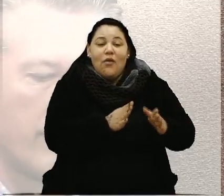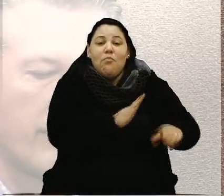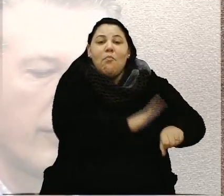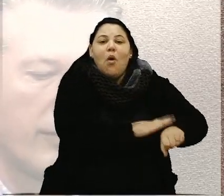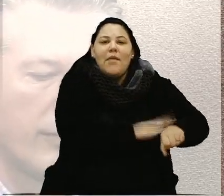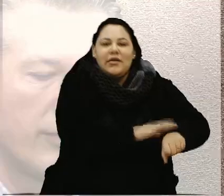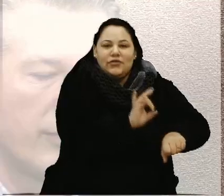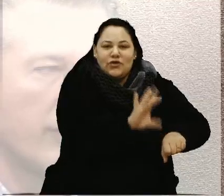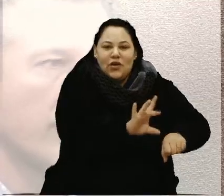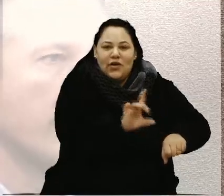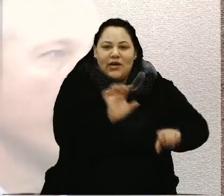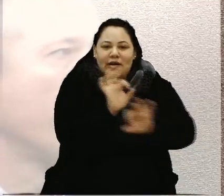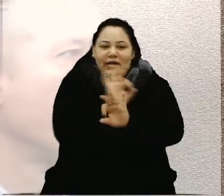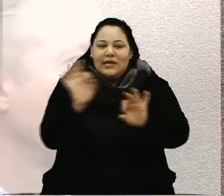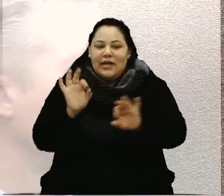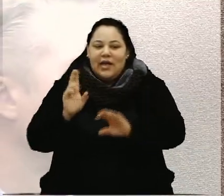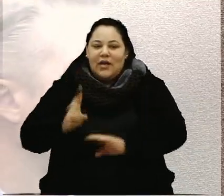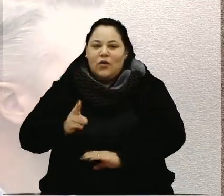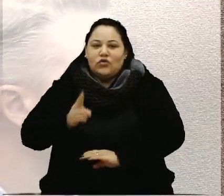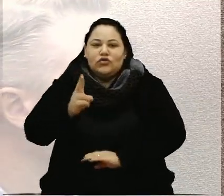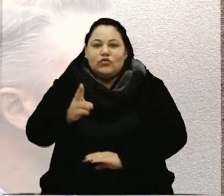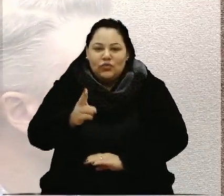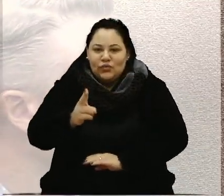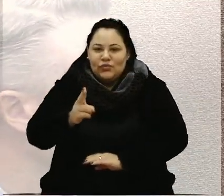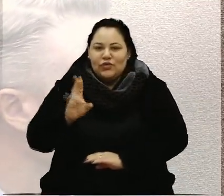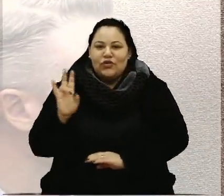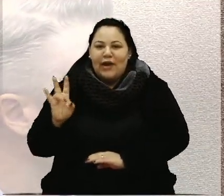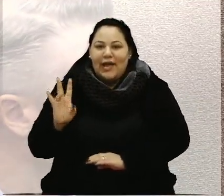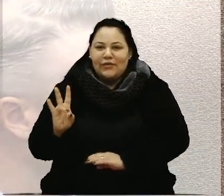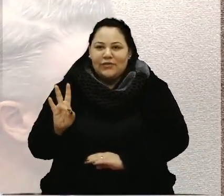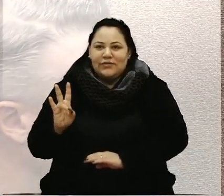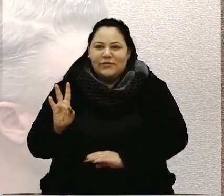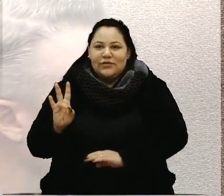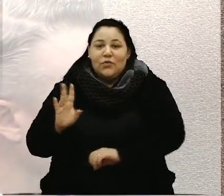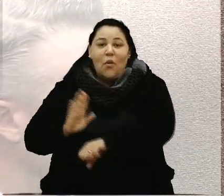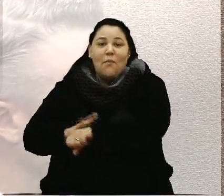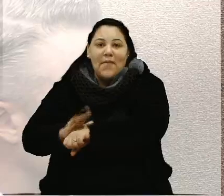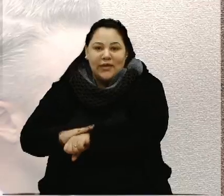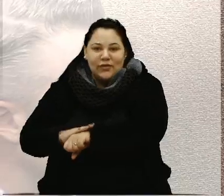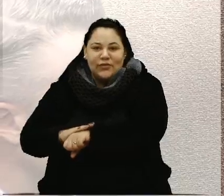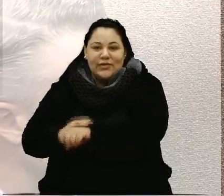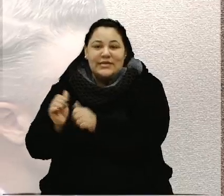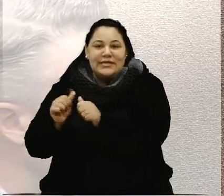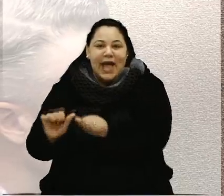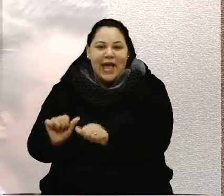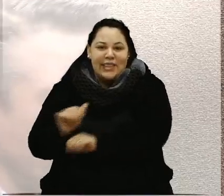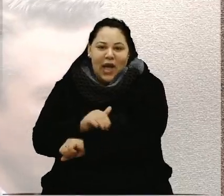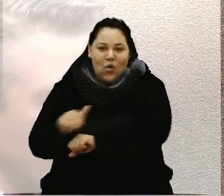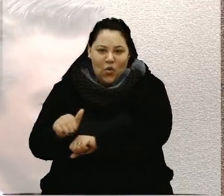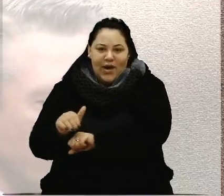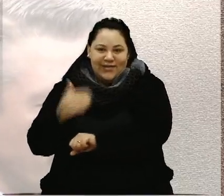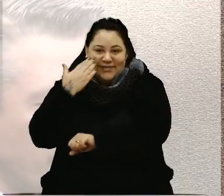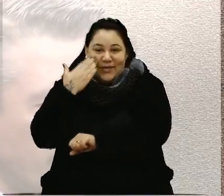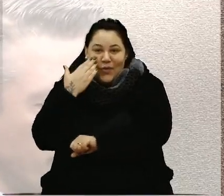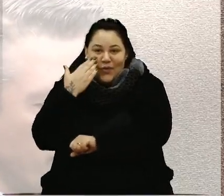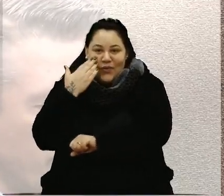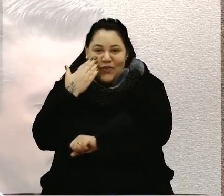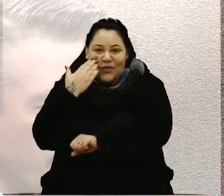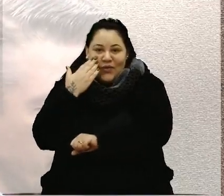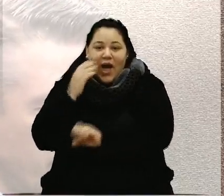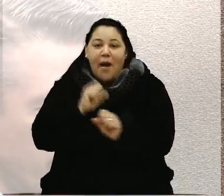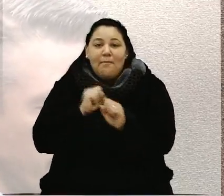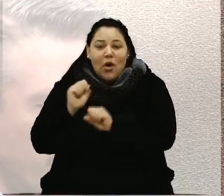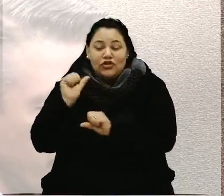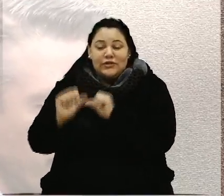drogado. Ninguém é morador de rua, está morando na rua. E esse é o grande trabalho de vocês,